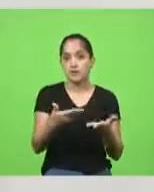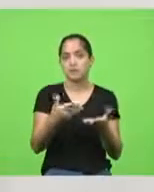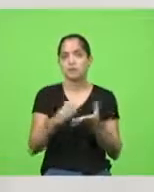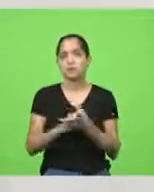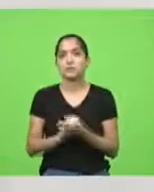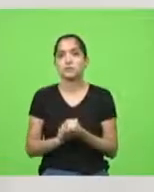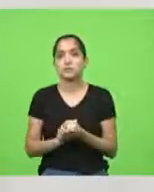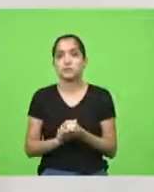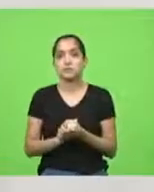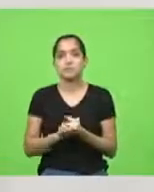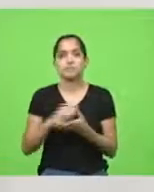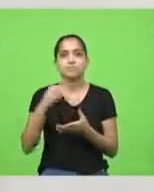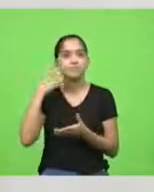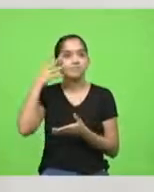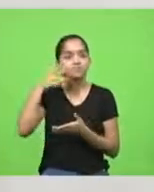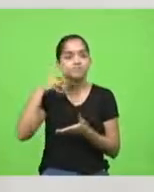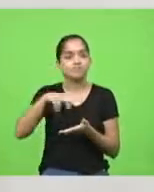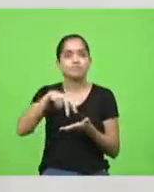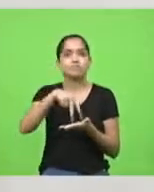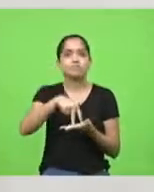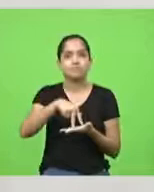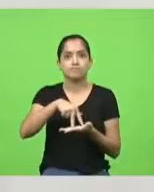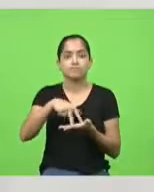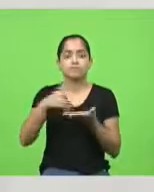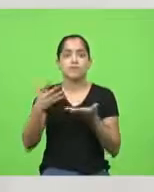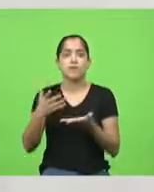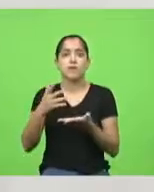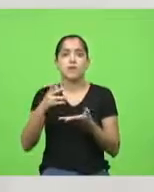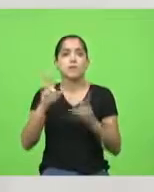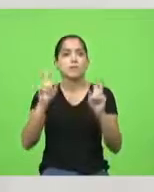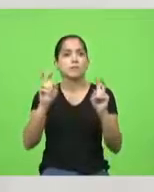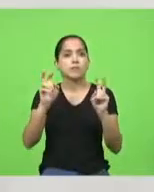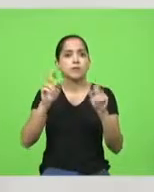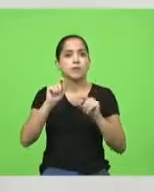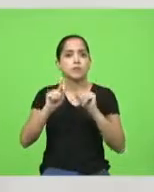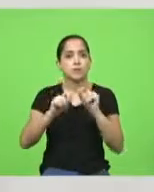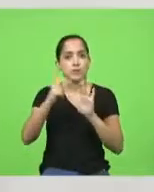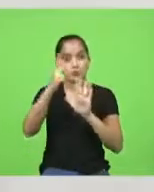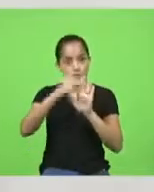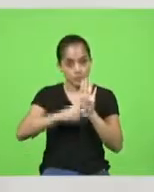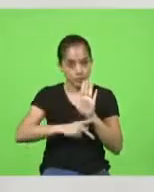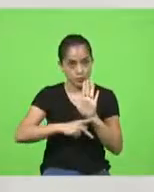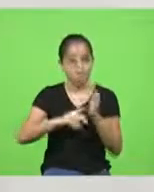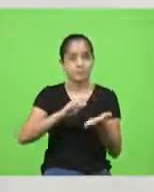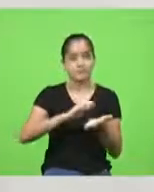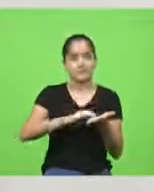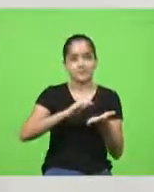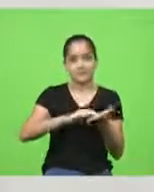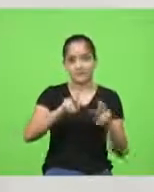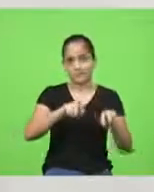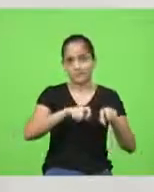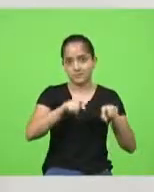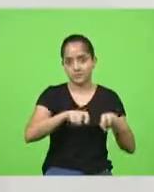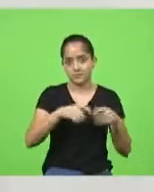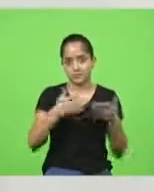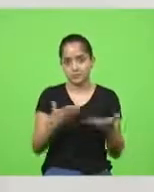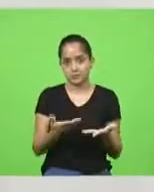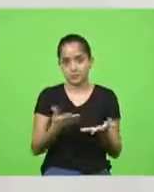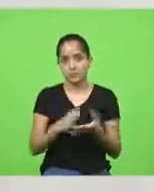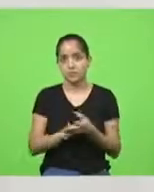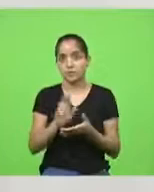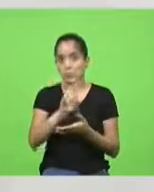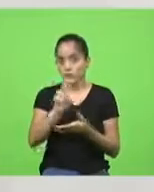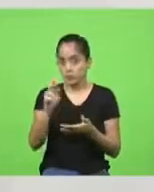fazer uso da palavra por alguns minutos, para falarmos sobre os programas da Secretaria da Agricultura. Então, em nome do nosso